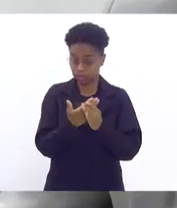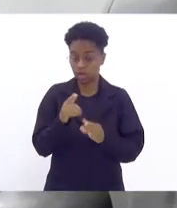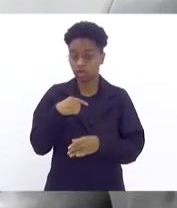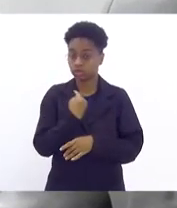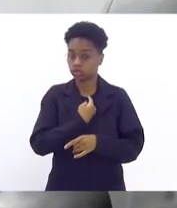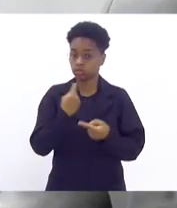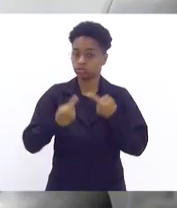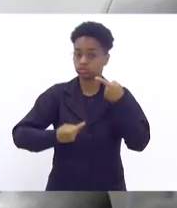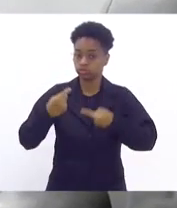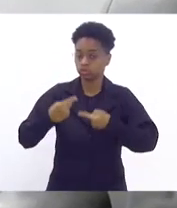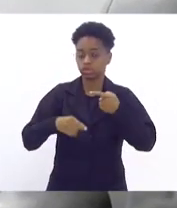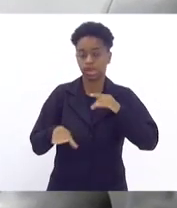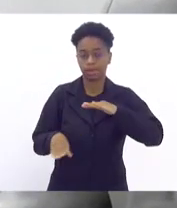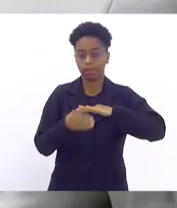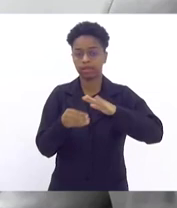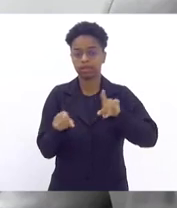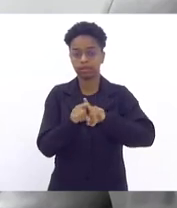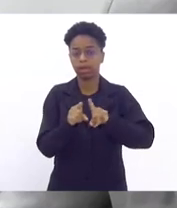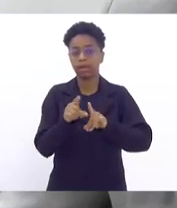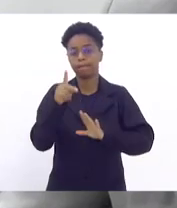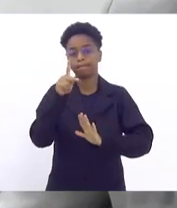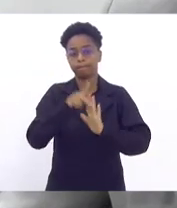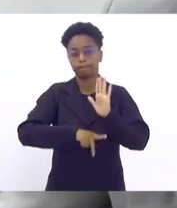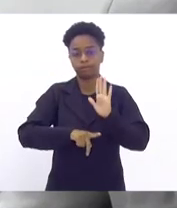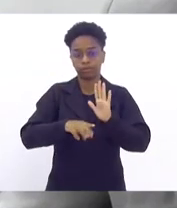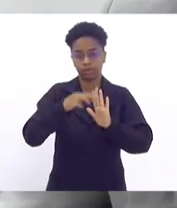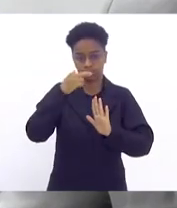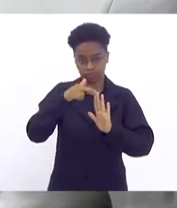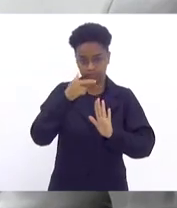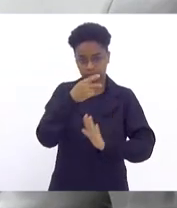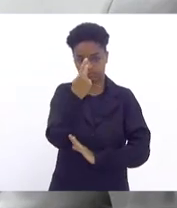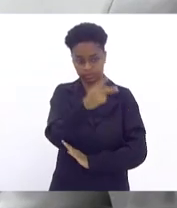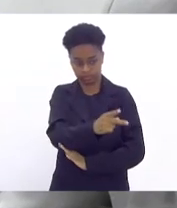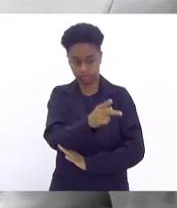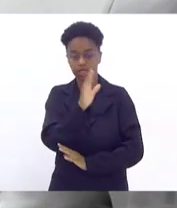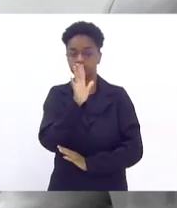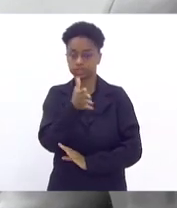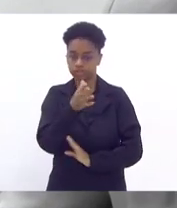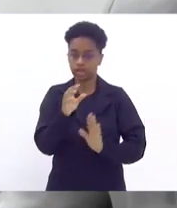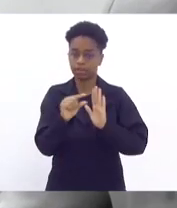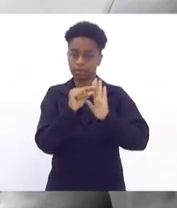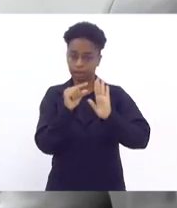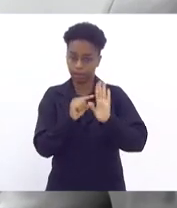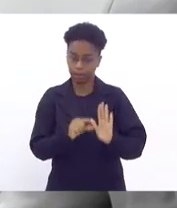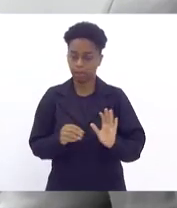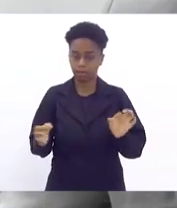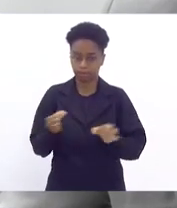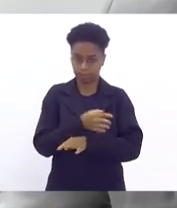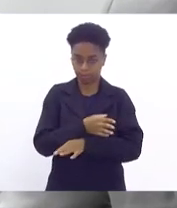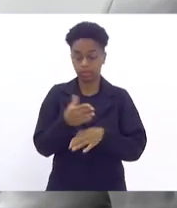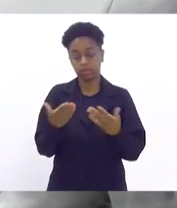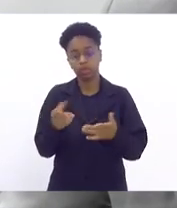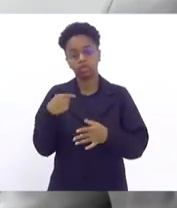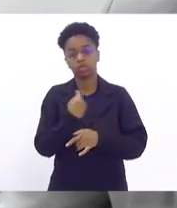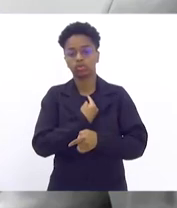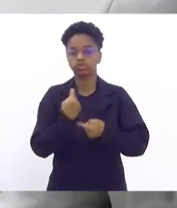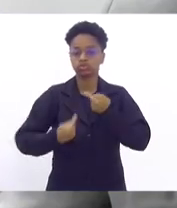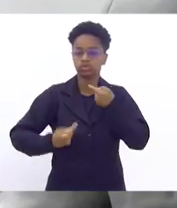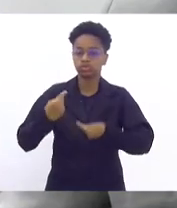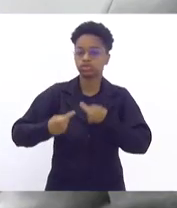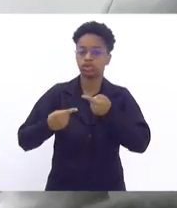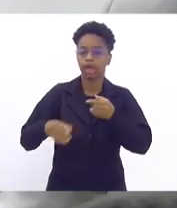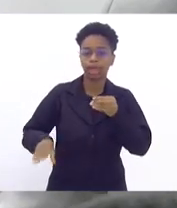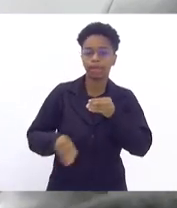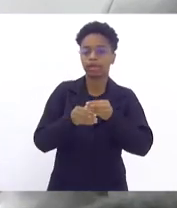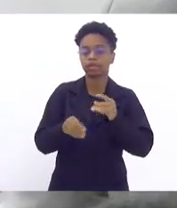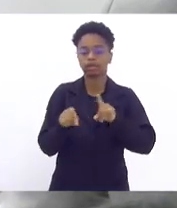as emendas o projeto de resolução de Luiz Paulo ele já estava com redação do vencido então nós discutimos as emendas E chegamos